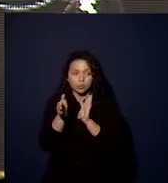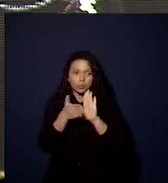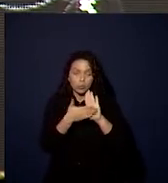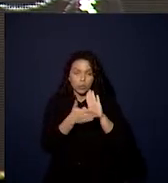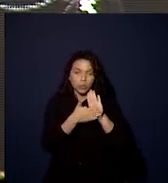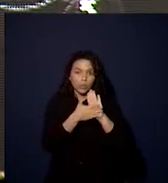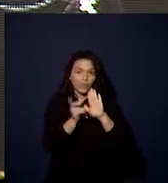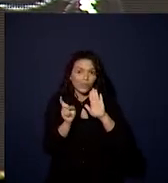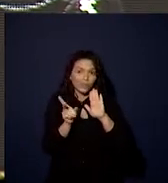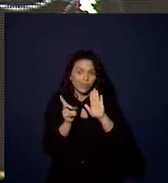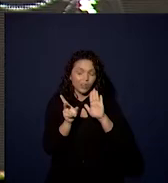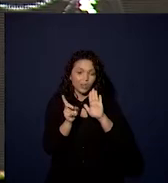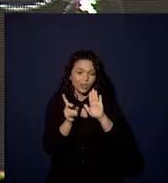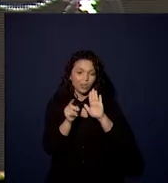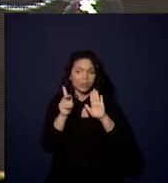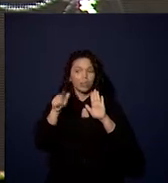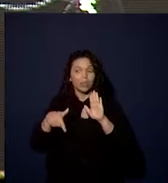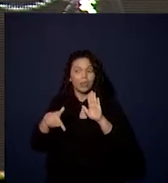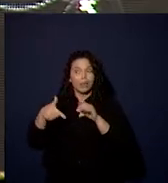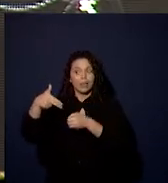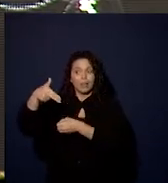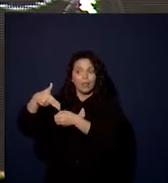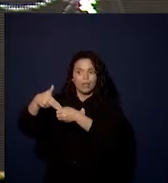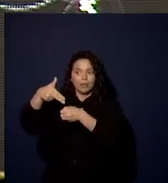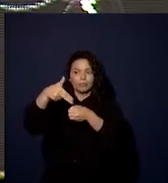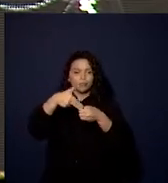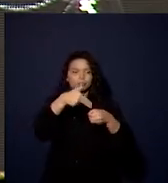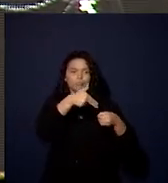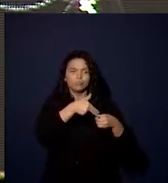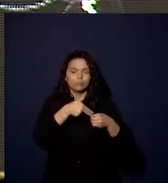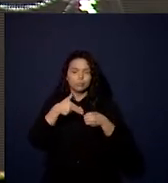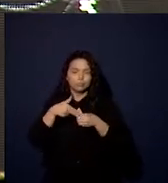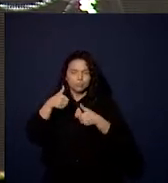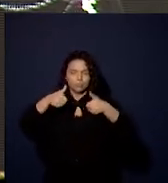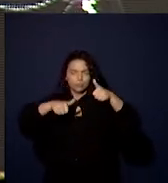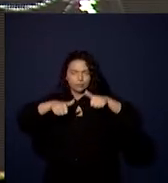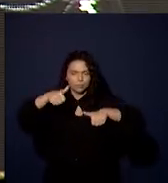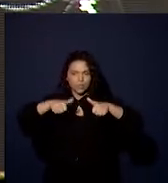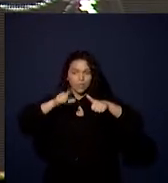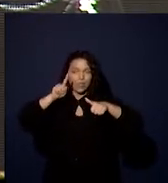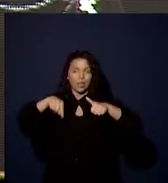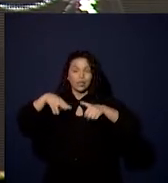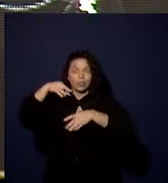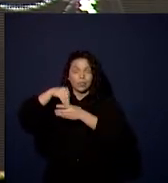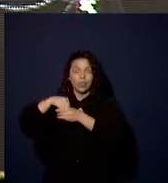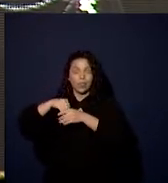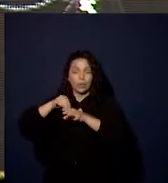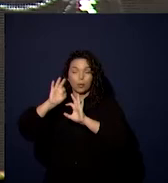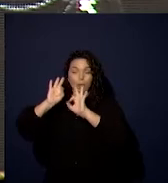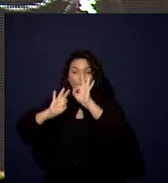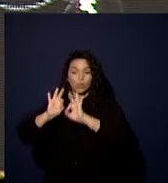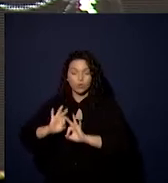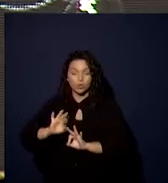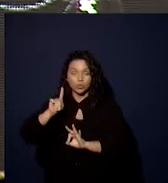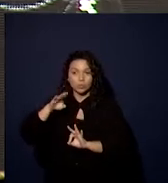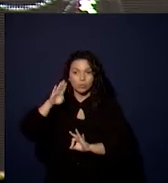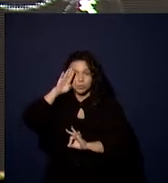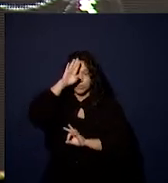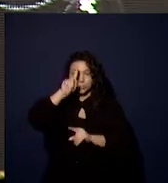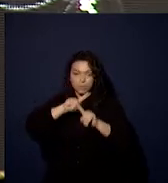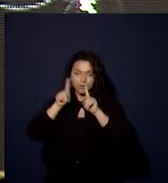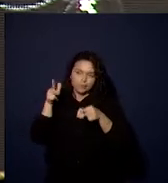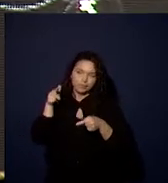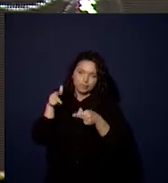das refinarias isso Começou já no próprio governo bolsonaro esse programa foi interrompido e